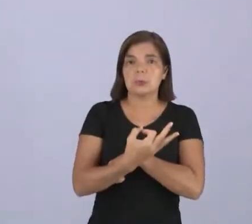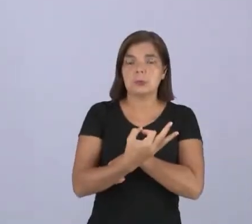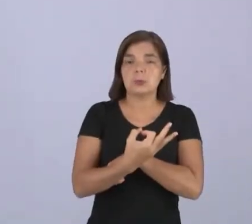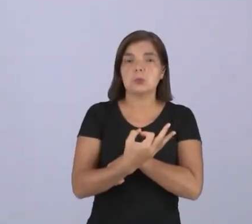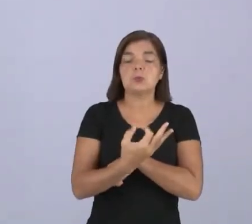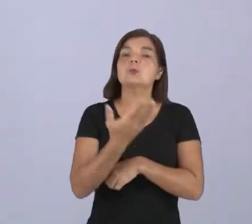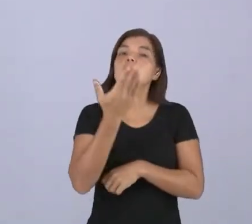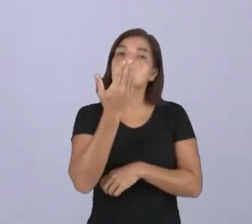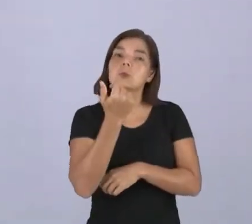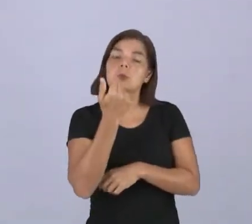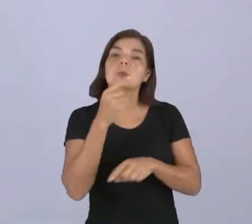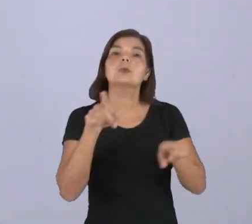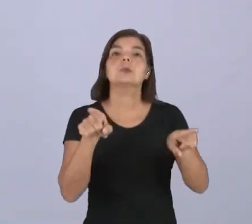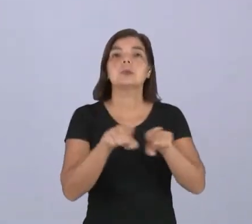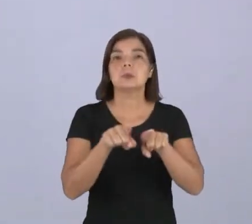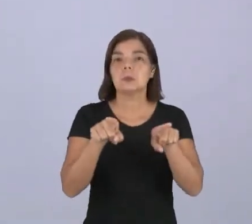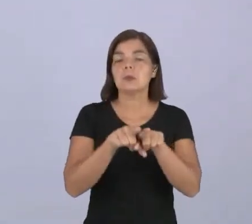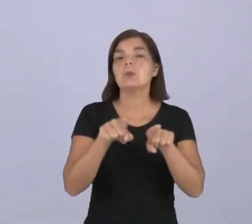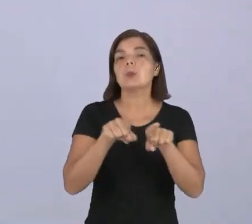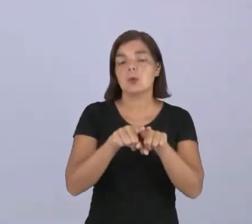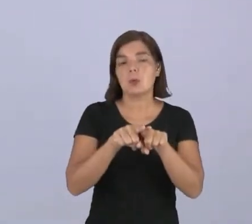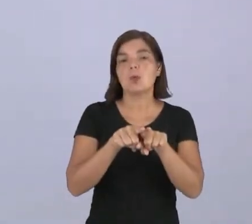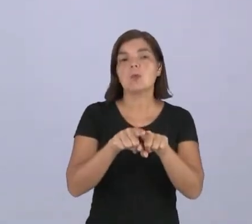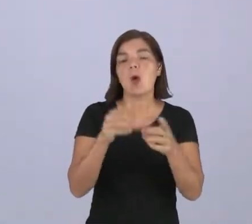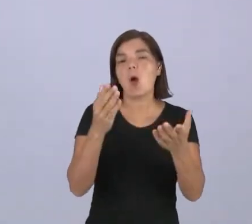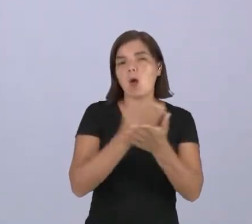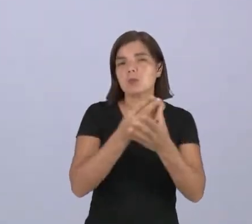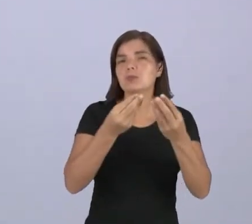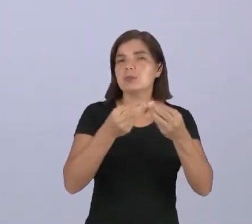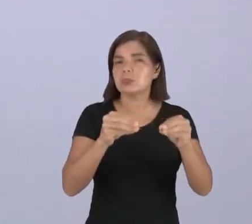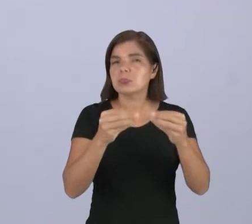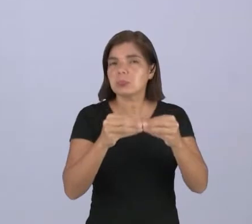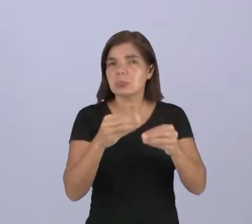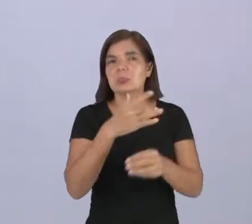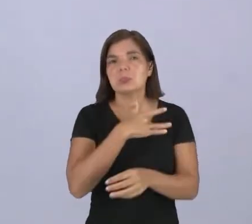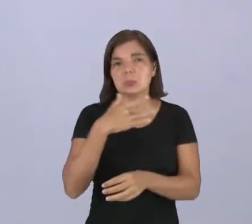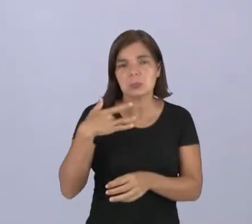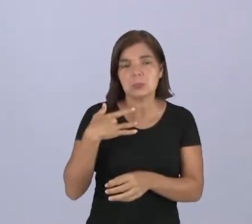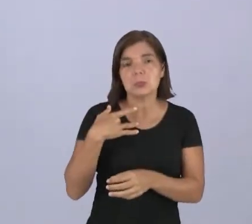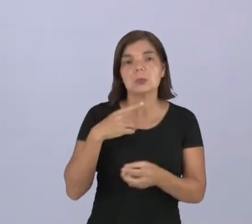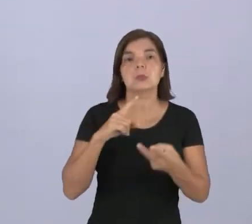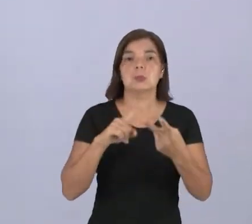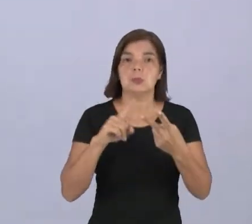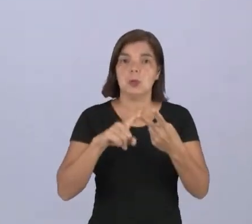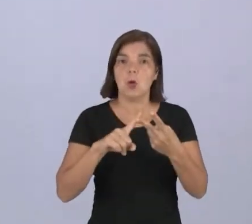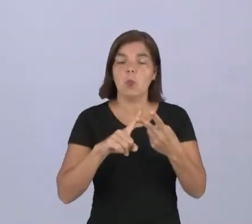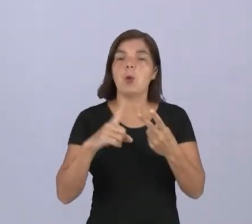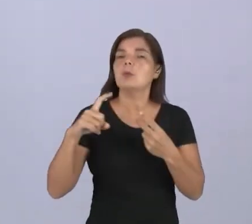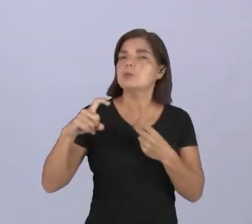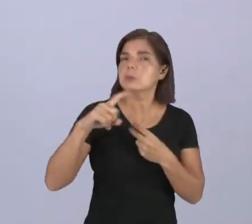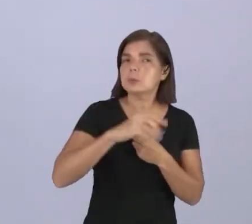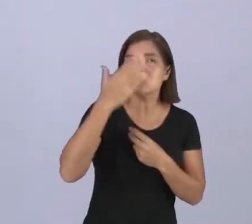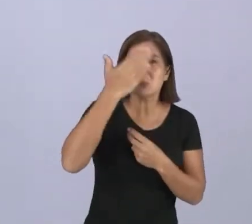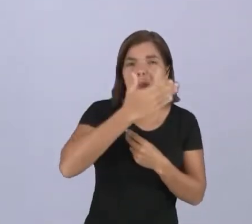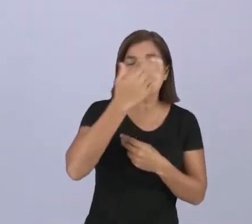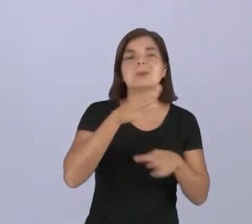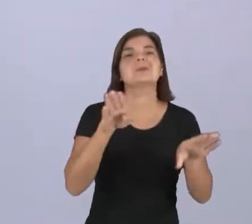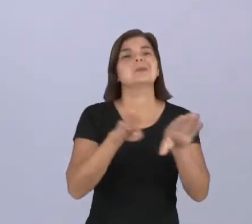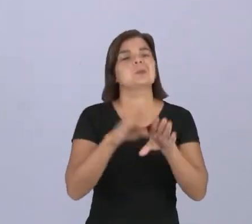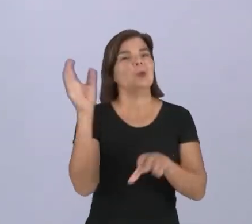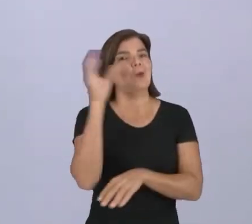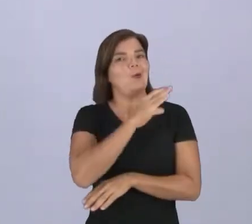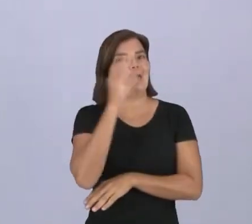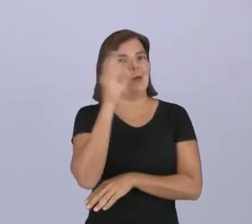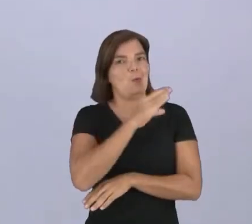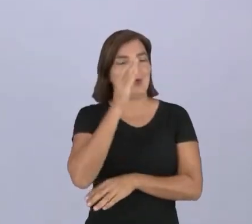a conservação dos alimentos, eles podem acabar causando alguns prejuízos para a nossa saúde. E os micro-organismos, é claro, né, podem acelerar